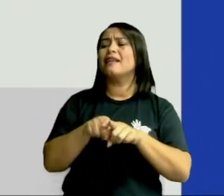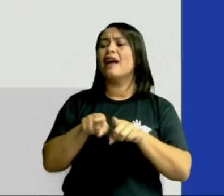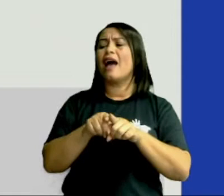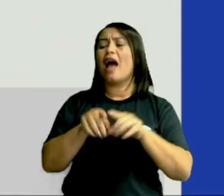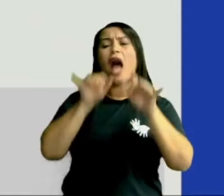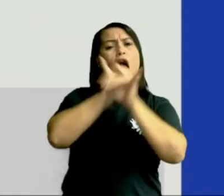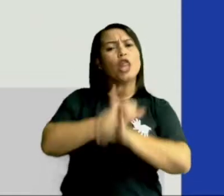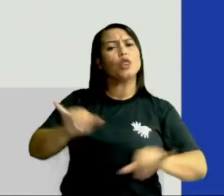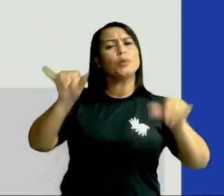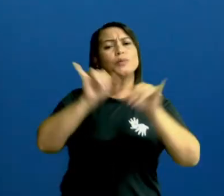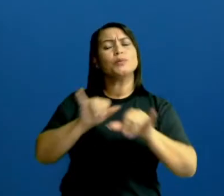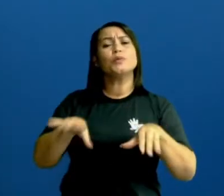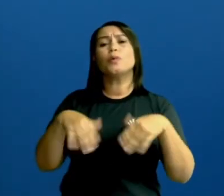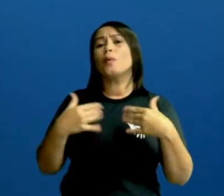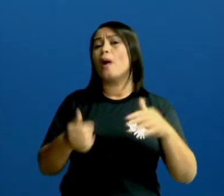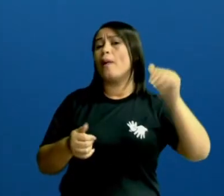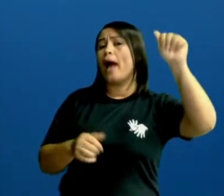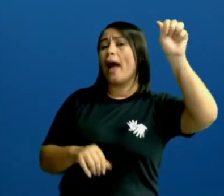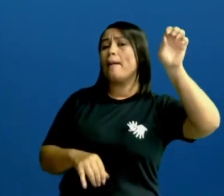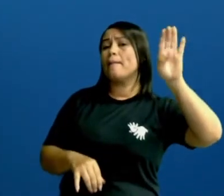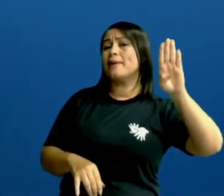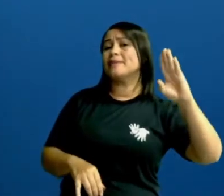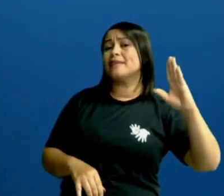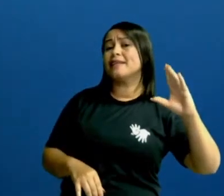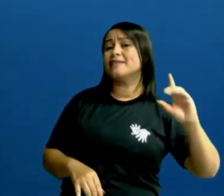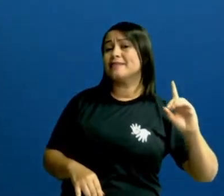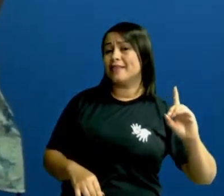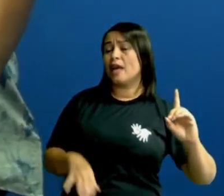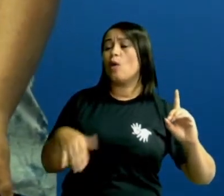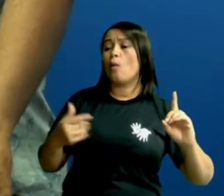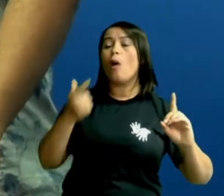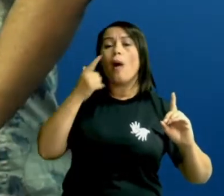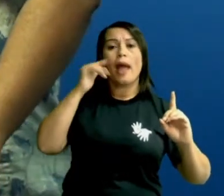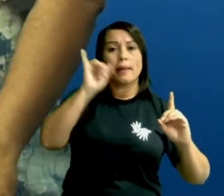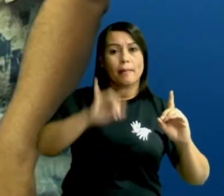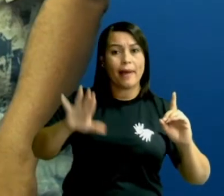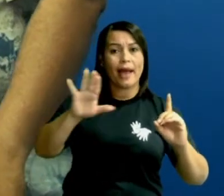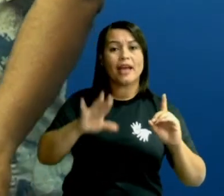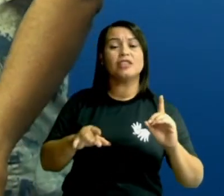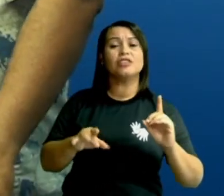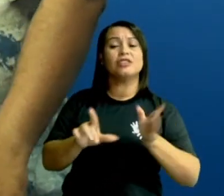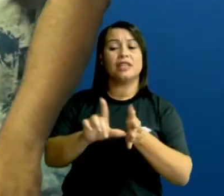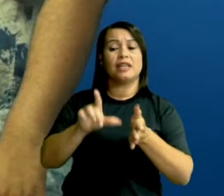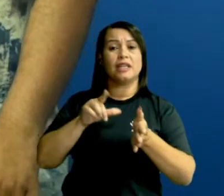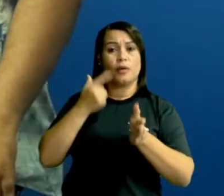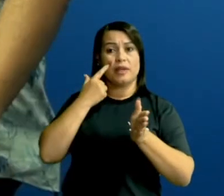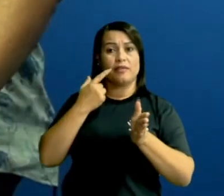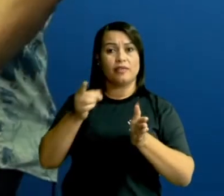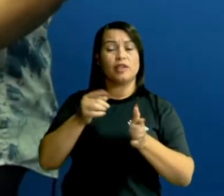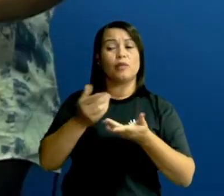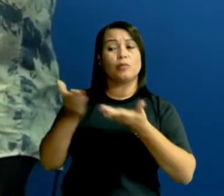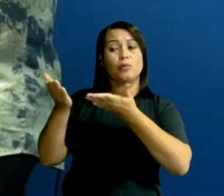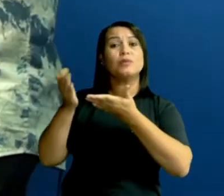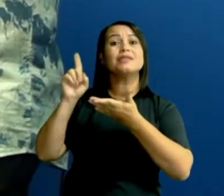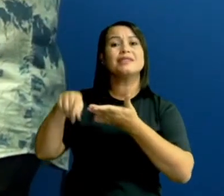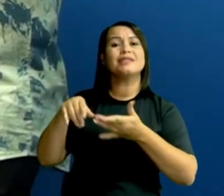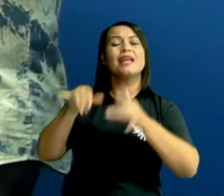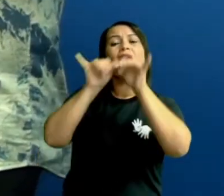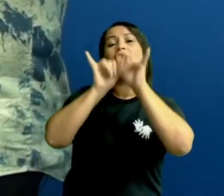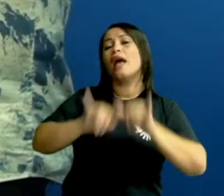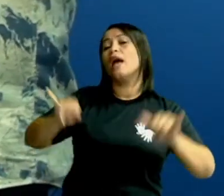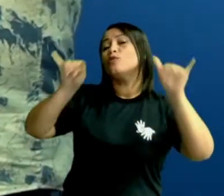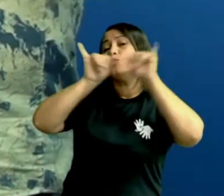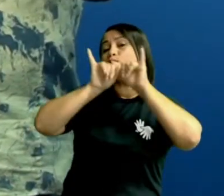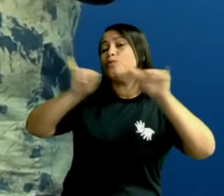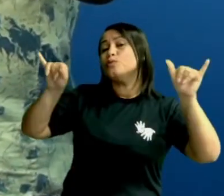D, anúncio publicitário? Exatamente. A imagem que nós vimos na tela anterior é um exemplo de anúncio publicitário, tá?